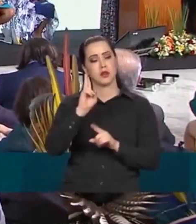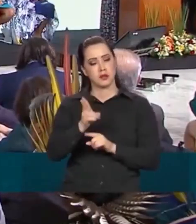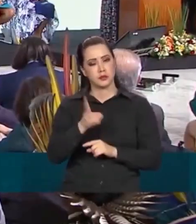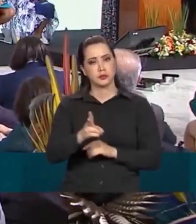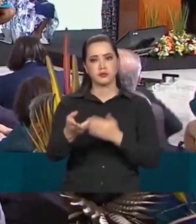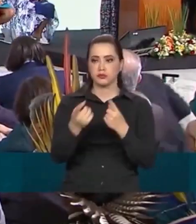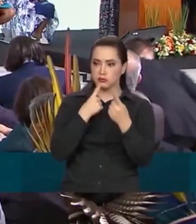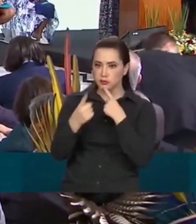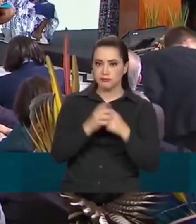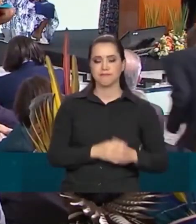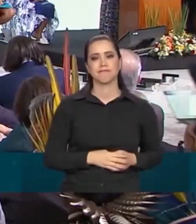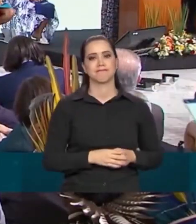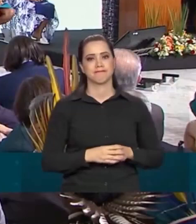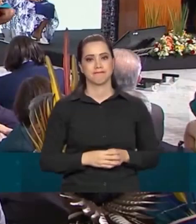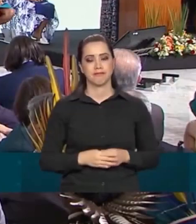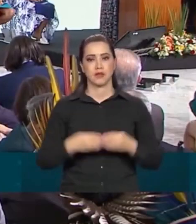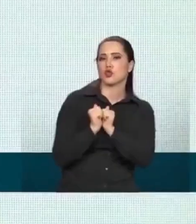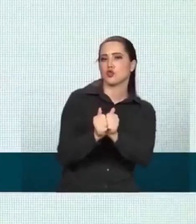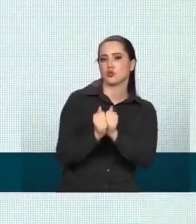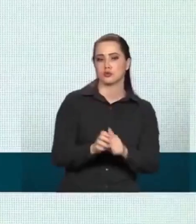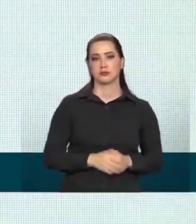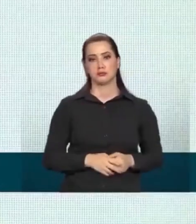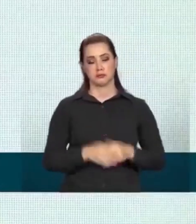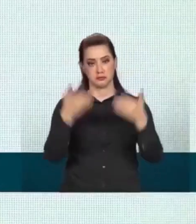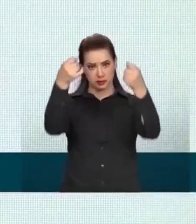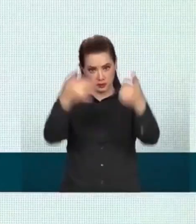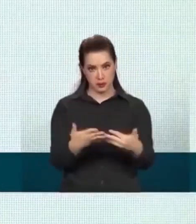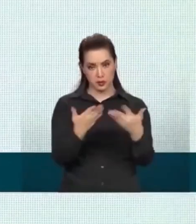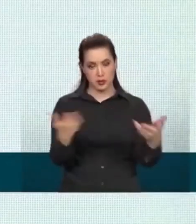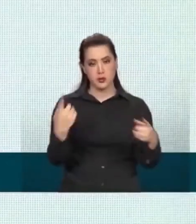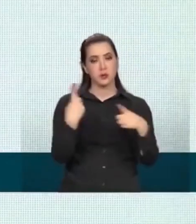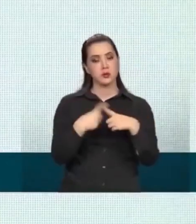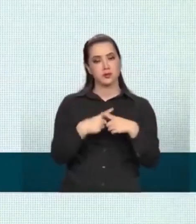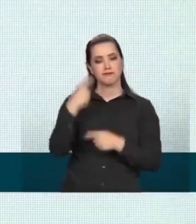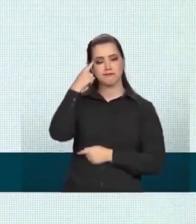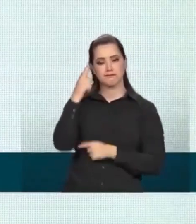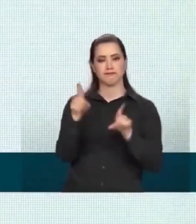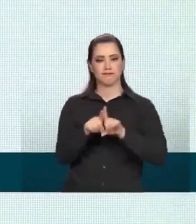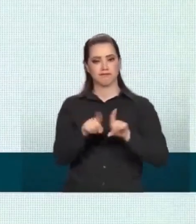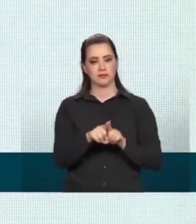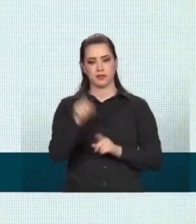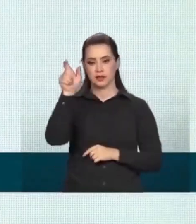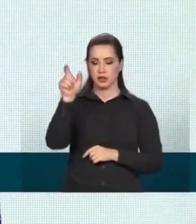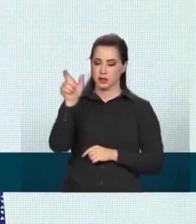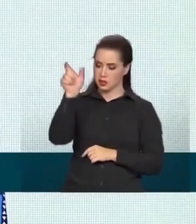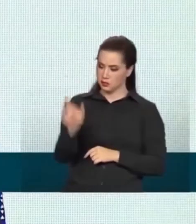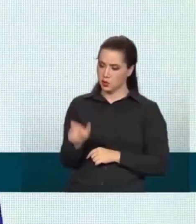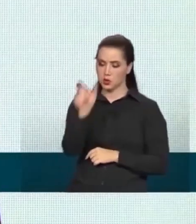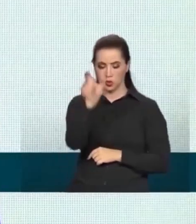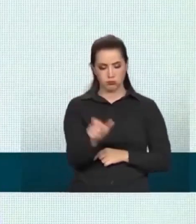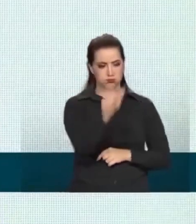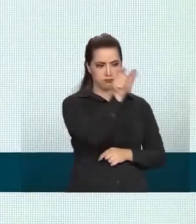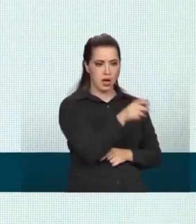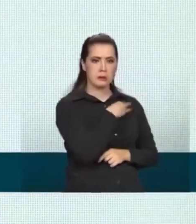anunciou parte dos nomes do seu ministério Roberto Eugênio que assumirá a secretaria executiva Flávia tambor